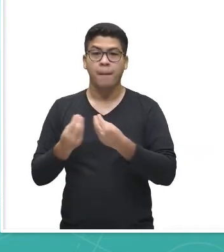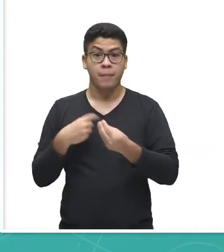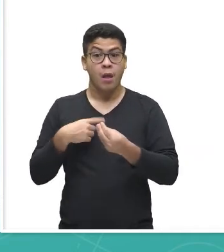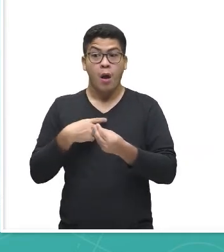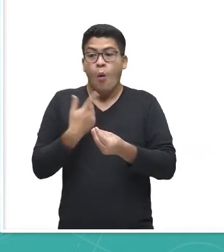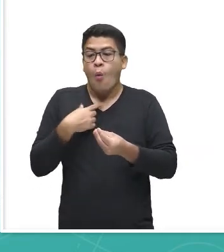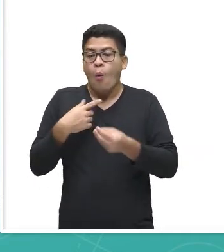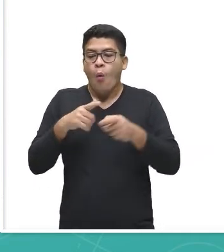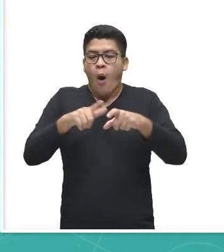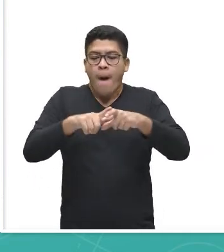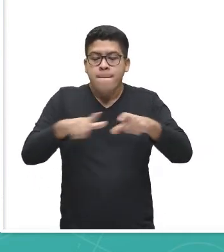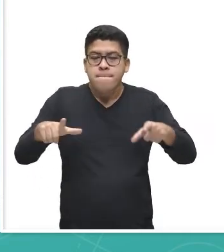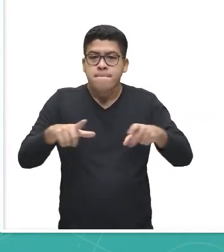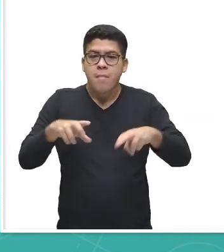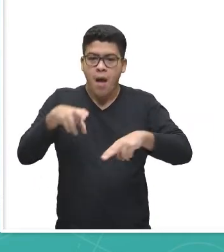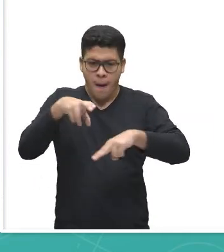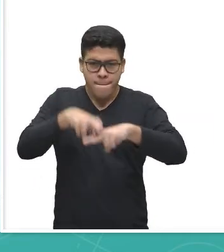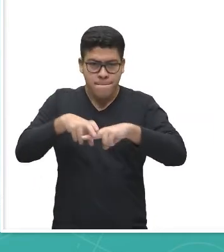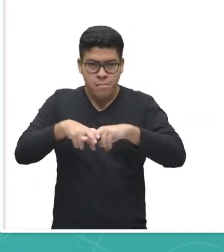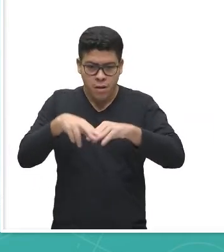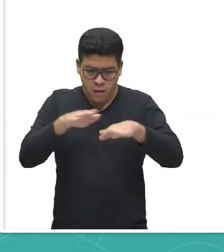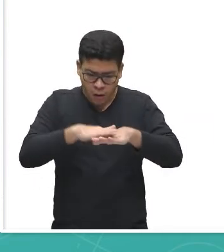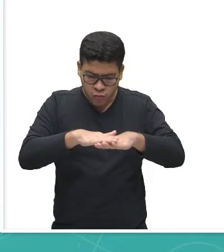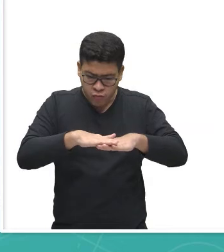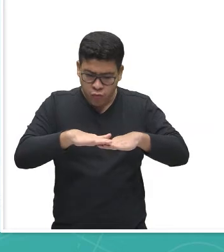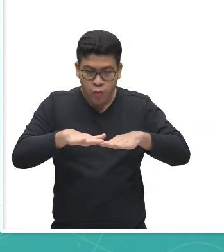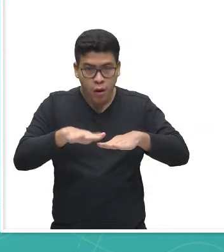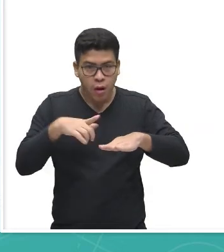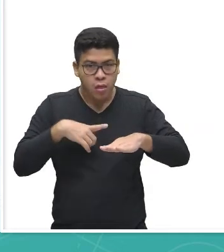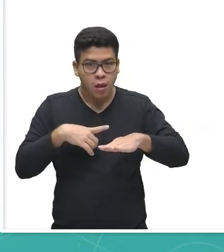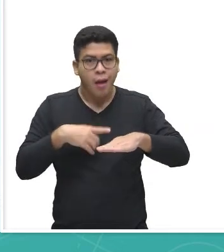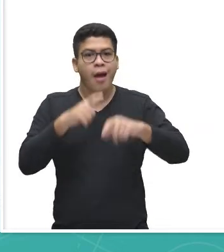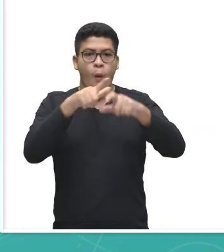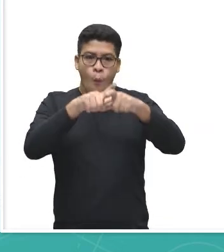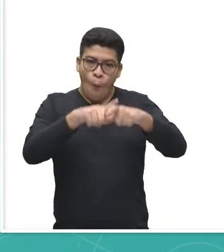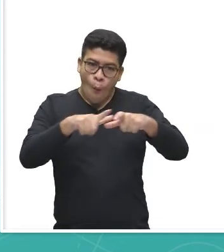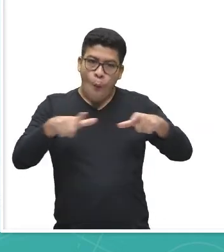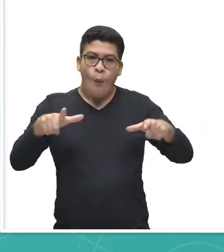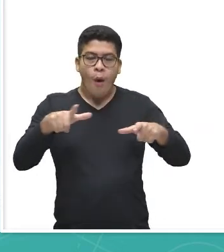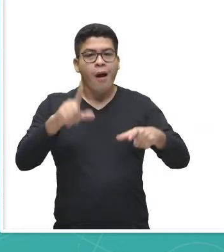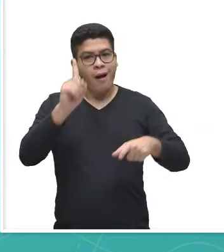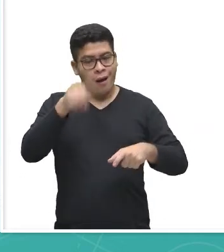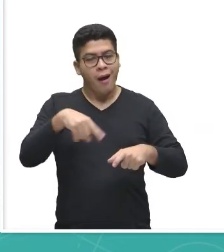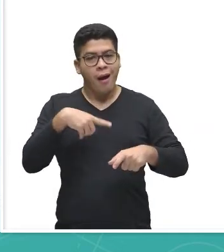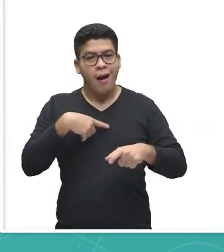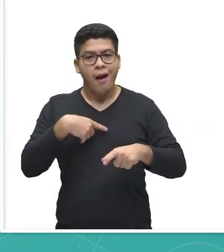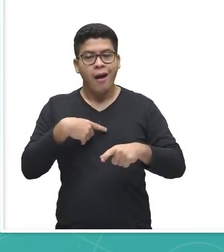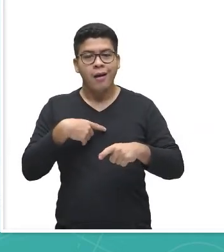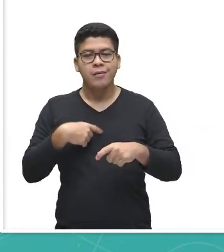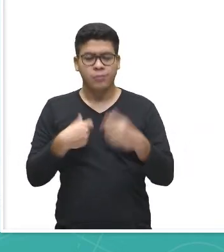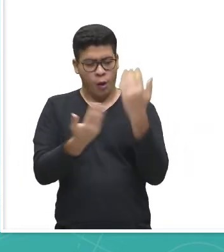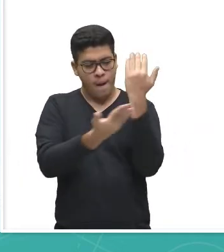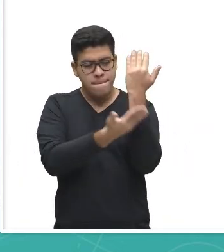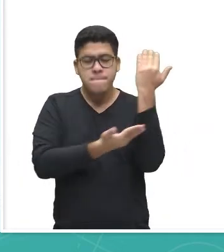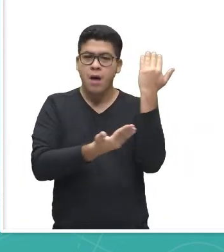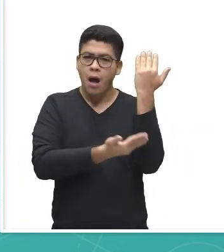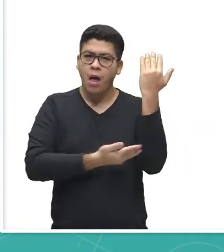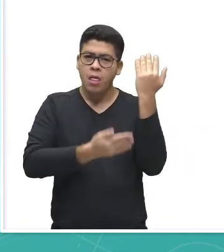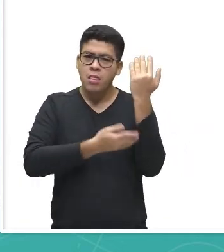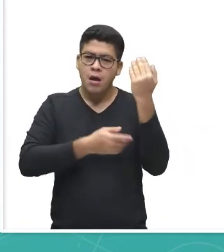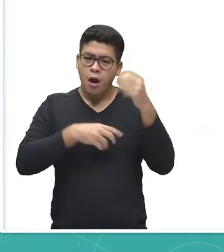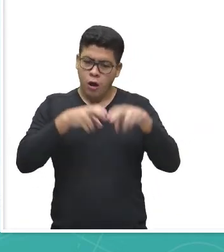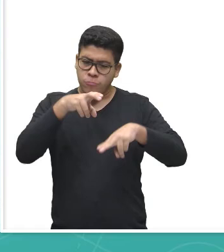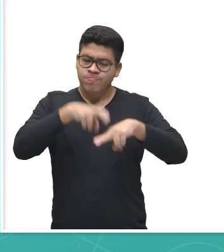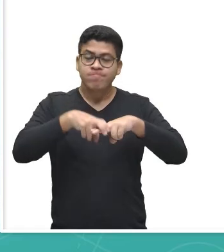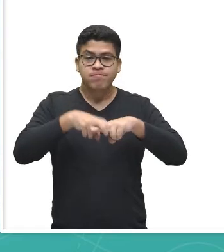sabe, ele é uma superfície ali áspera, né? E ao lado a gente tem uma superfície lisa, uma madeira ali envernizada, lixada de uma